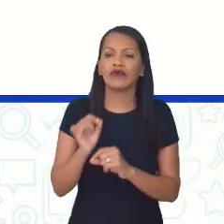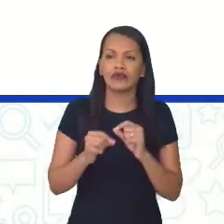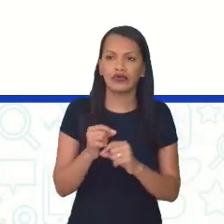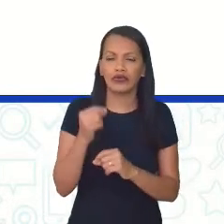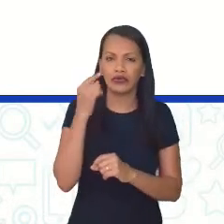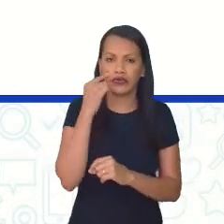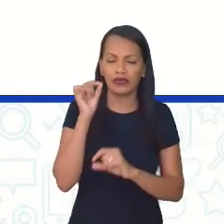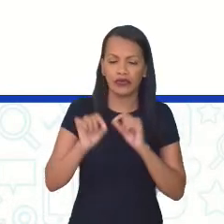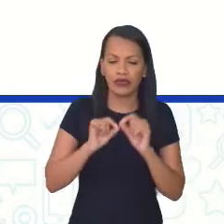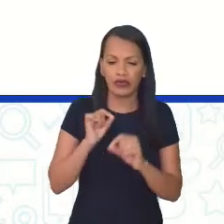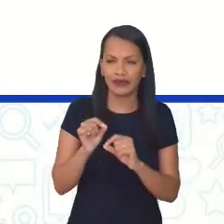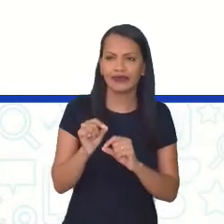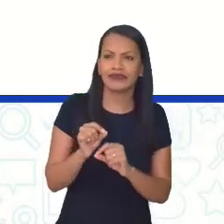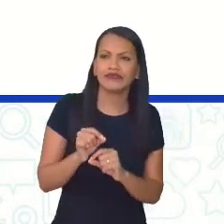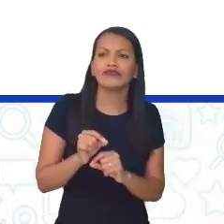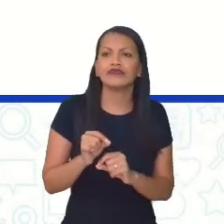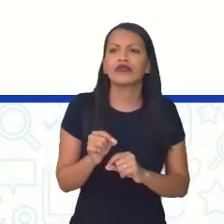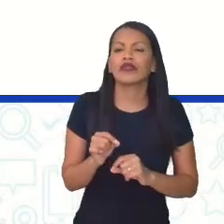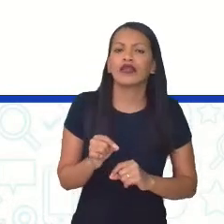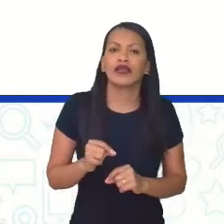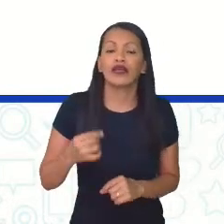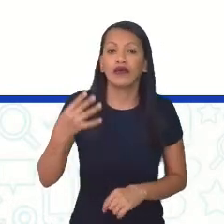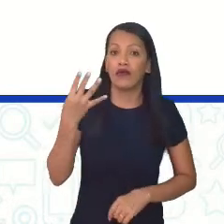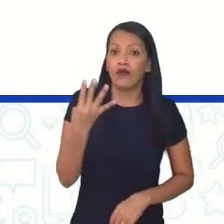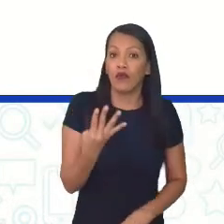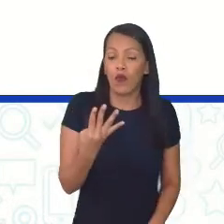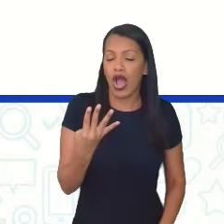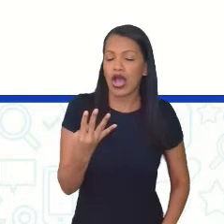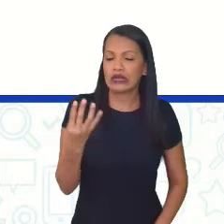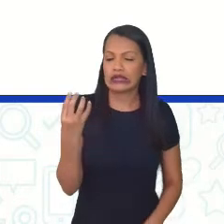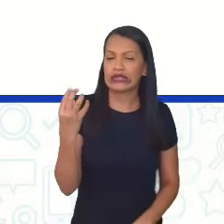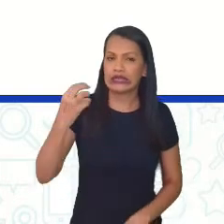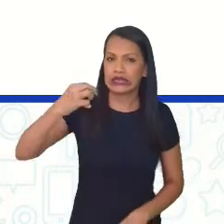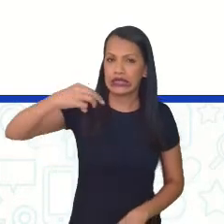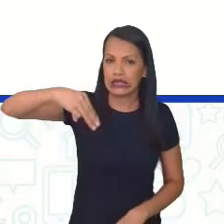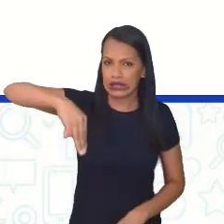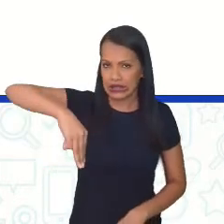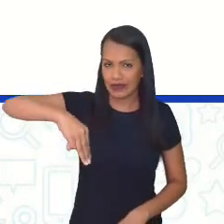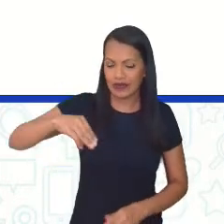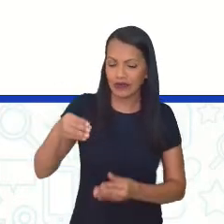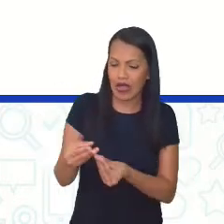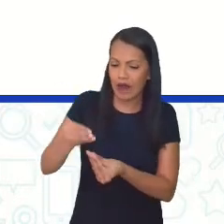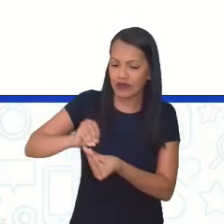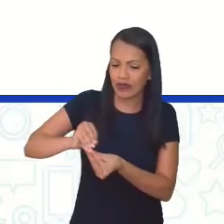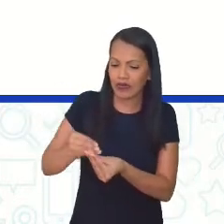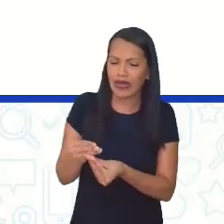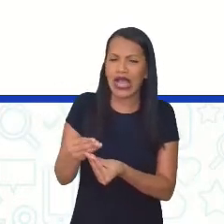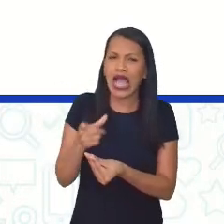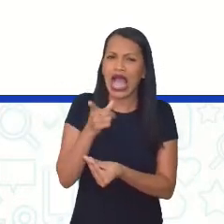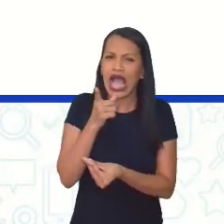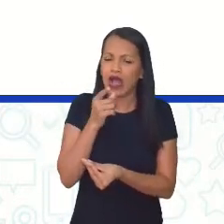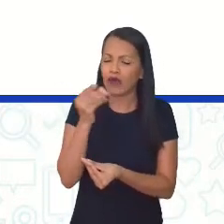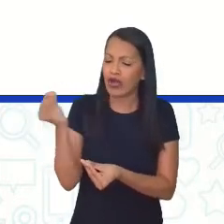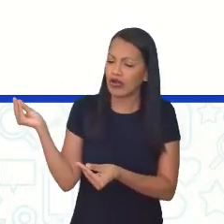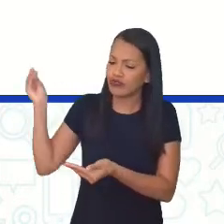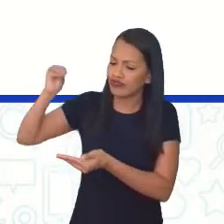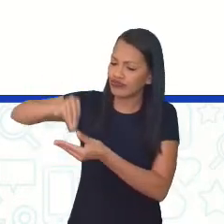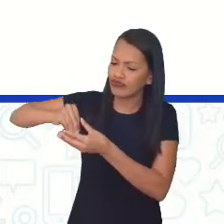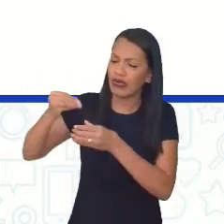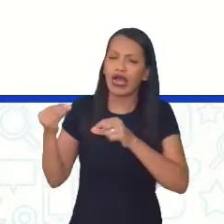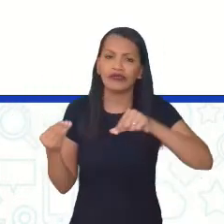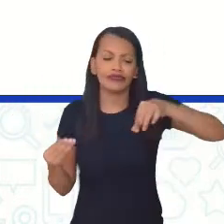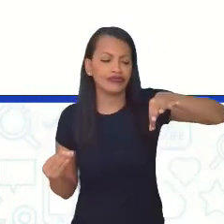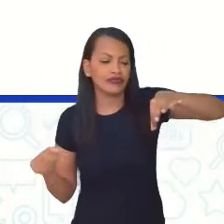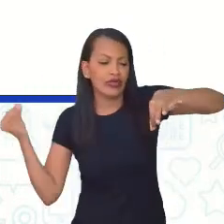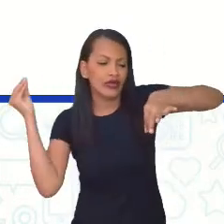umedecida com água, dobrada e colocada profundamente na vagina, onde vai bloquear também a entrada